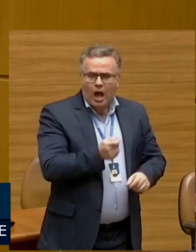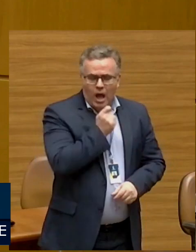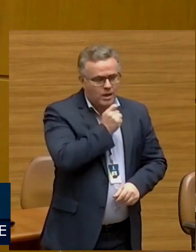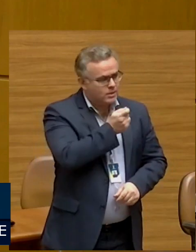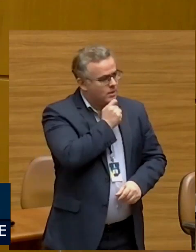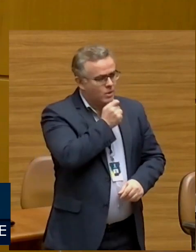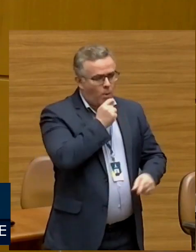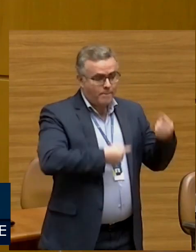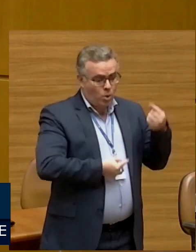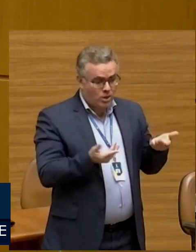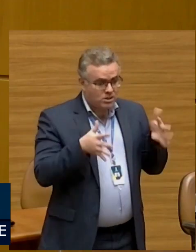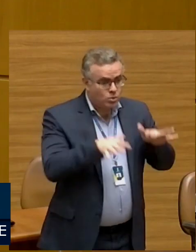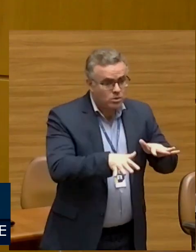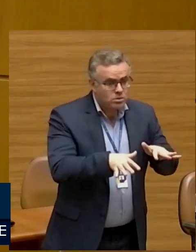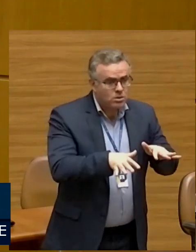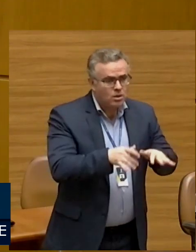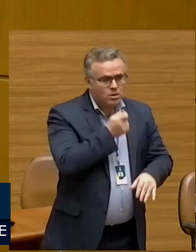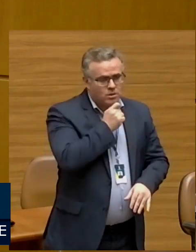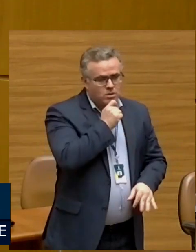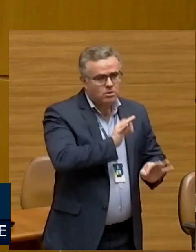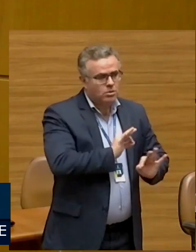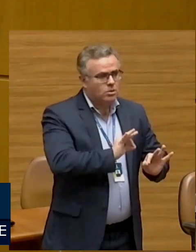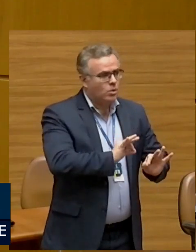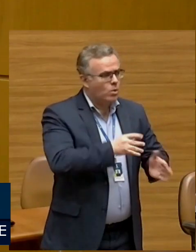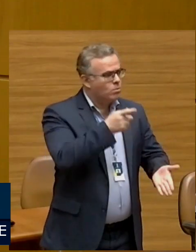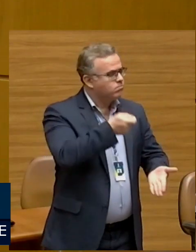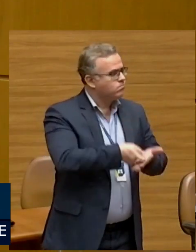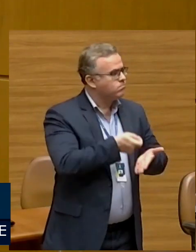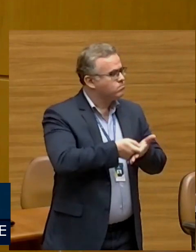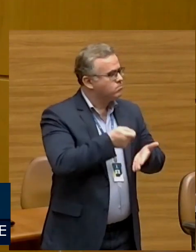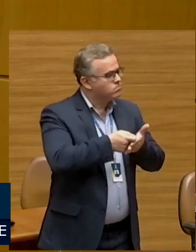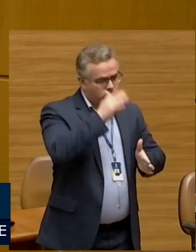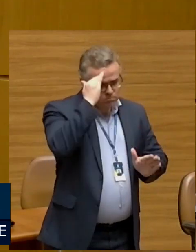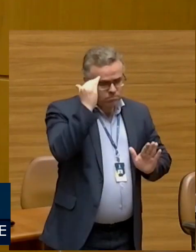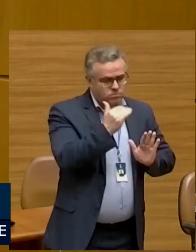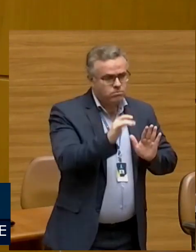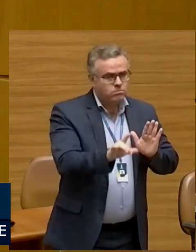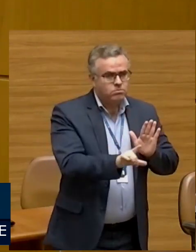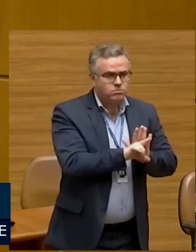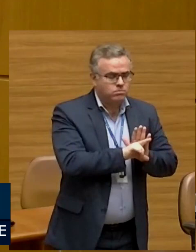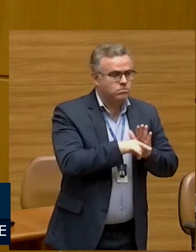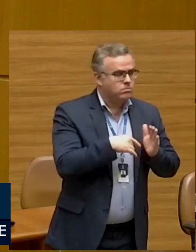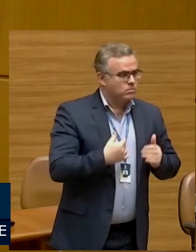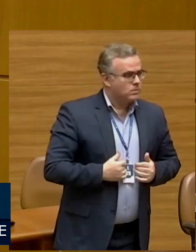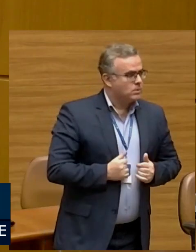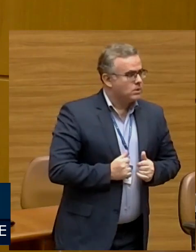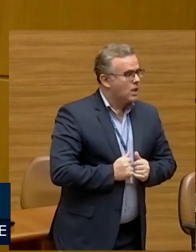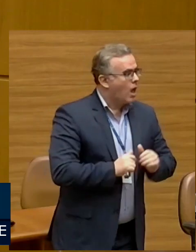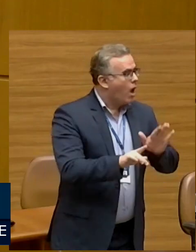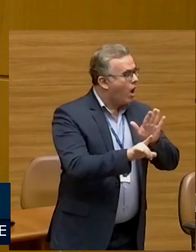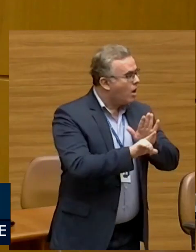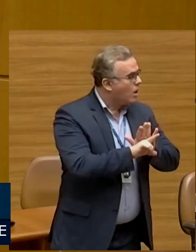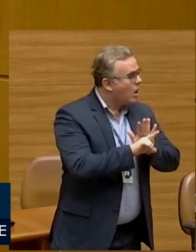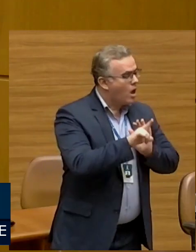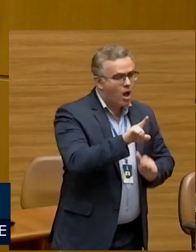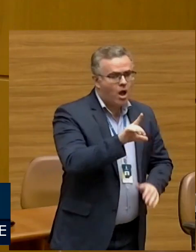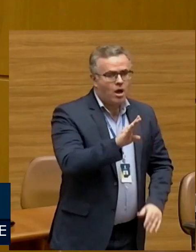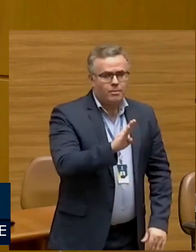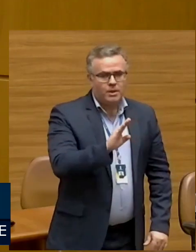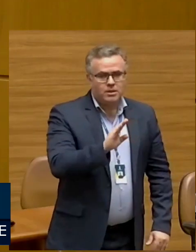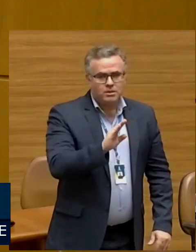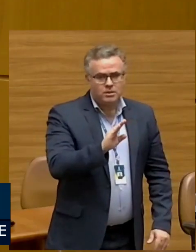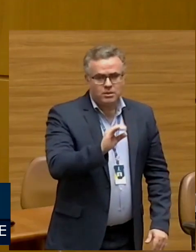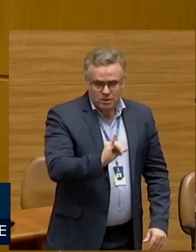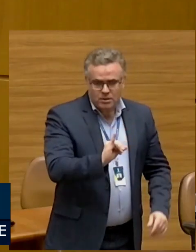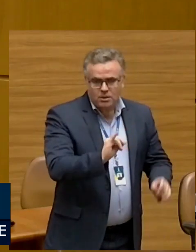acessibilidade e inclusão, né, que estabelece o que diz tanto a Lei Brasileira de Inclusão, muito bem colocada,